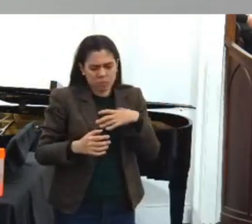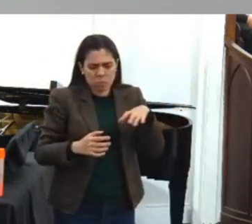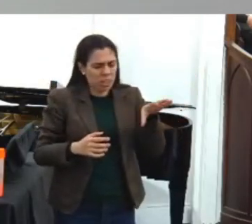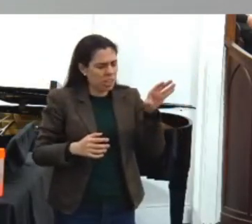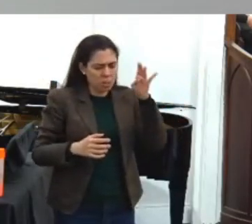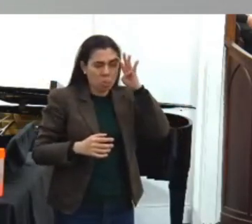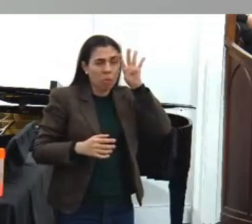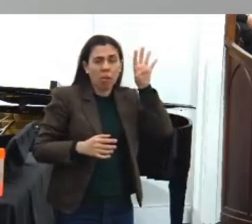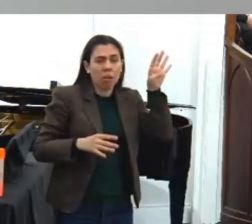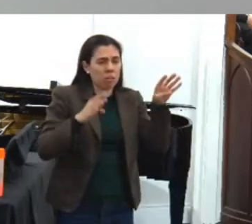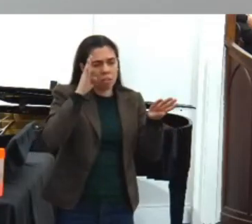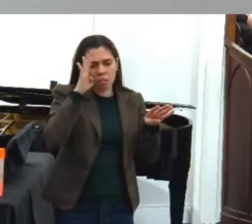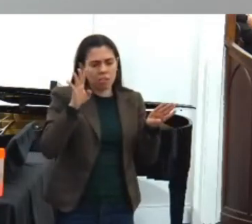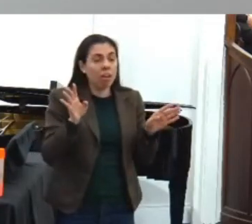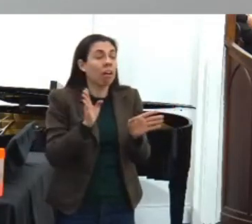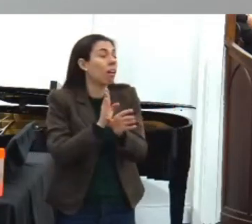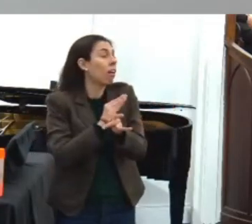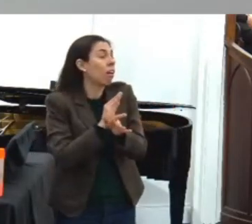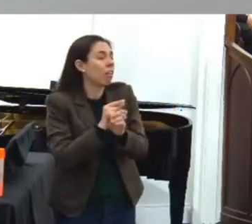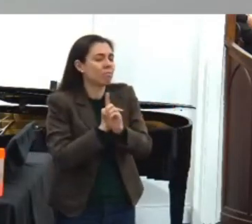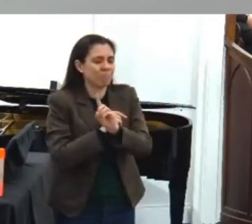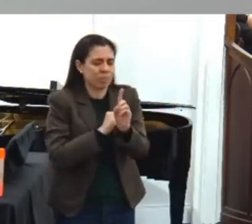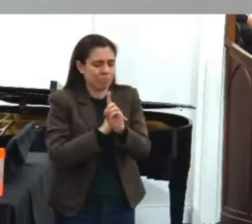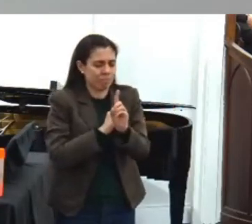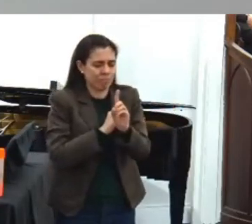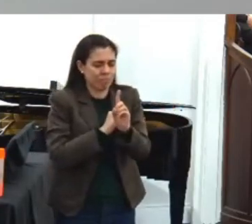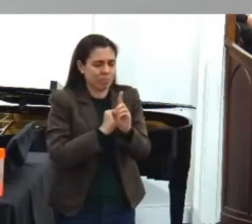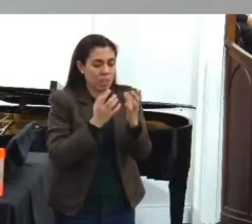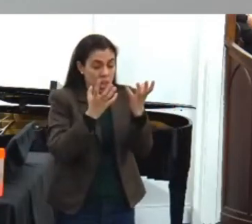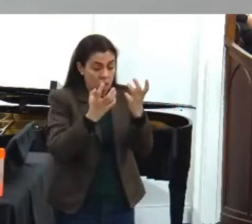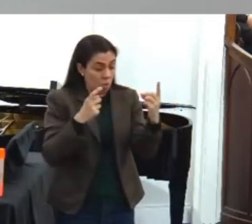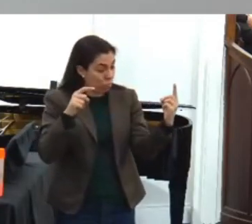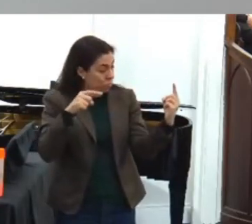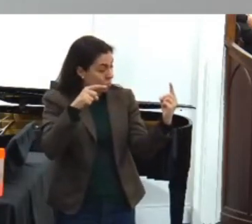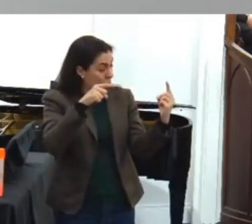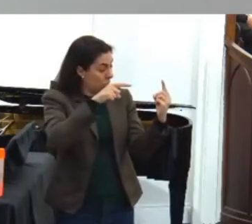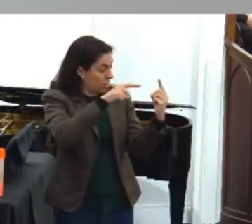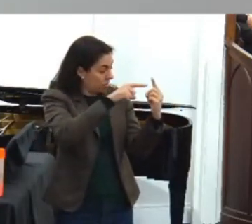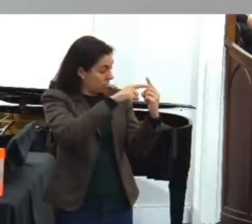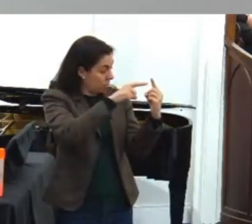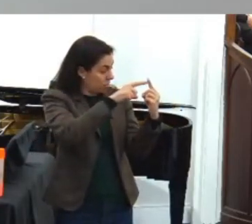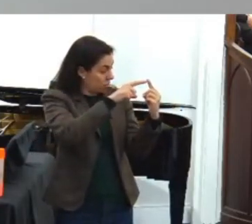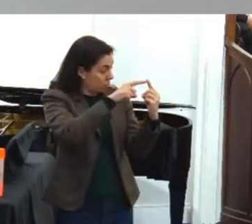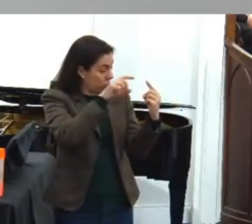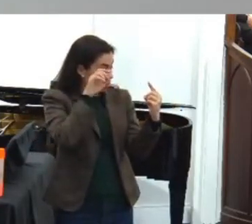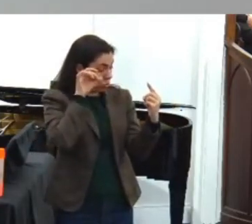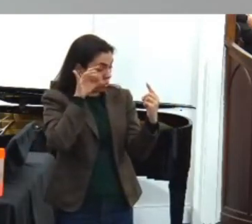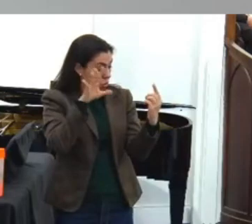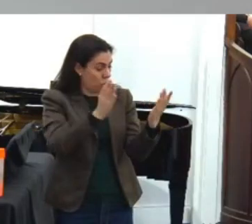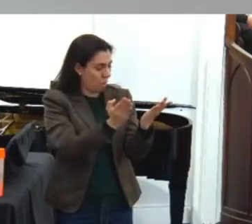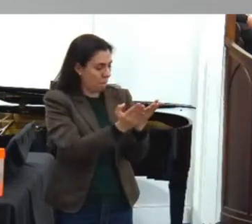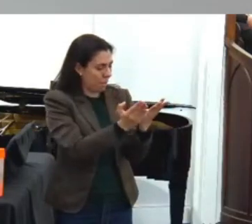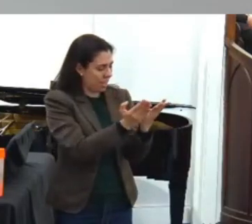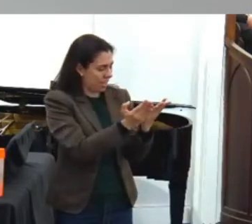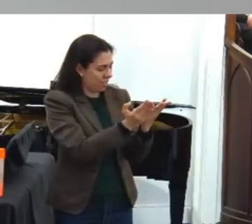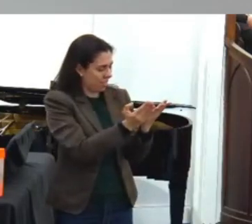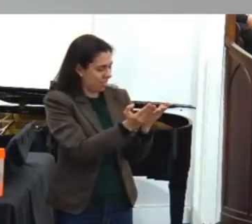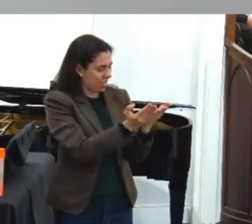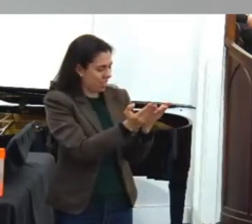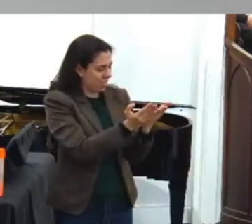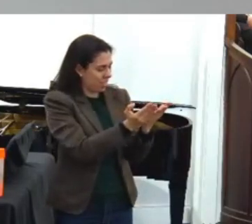a palavra de Deus. Mas pedimos ao Senhor que esta palavra, que a Tua palavra